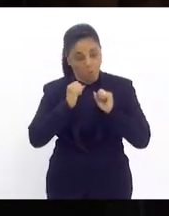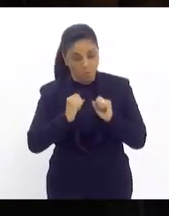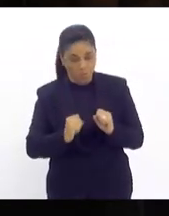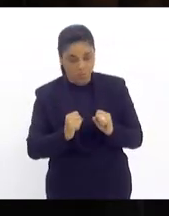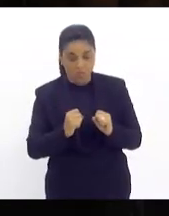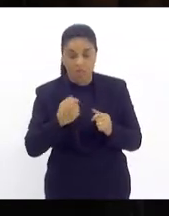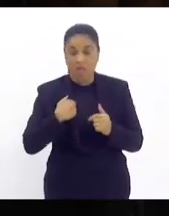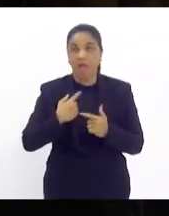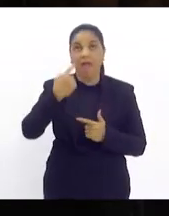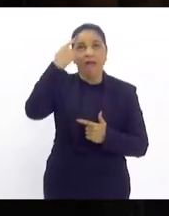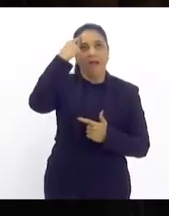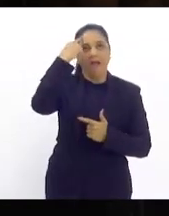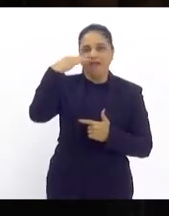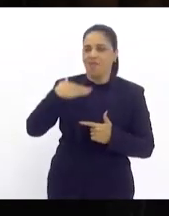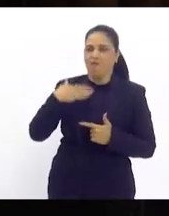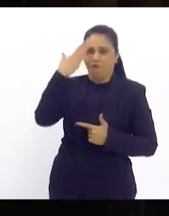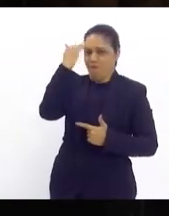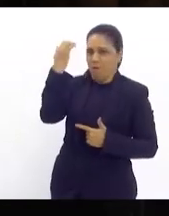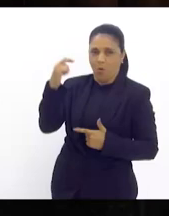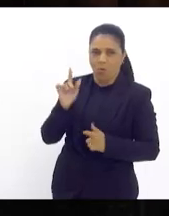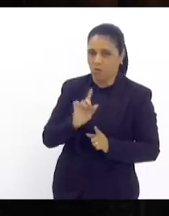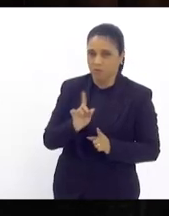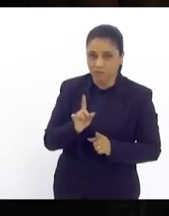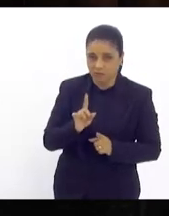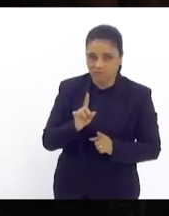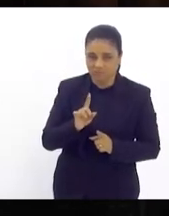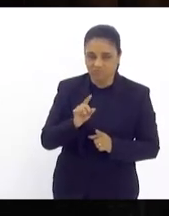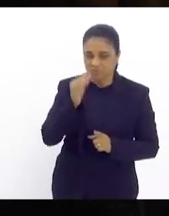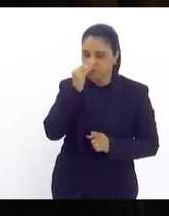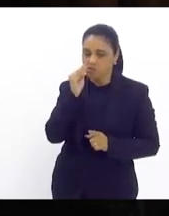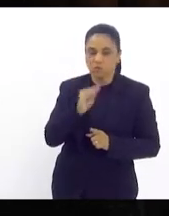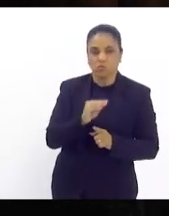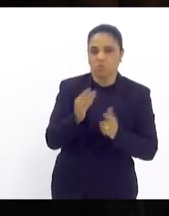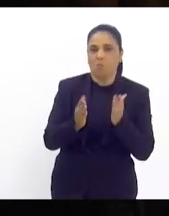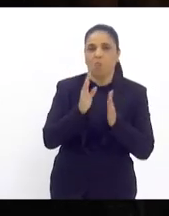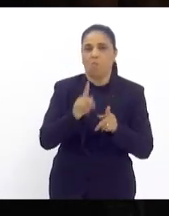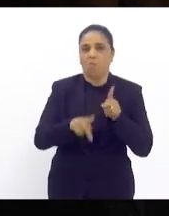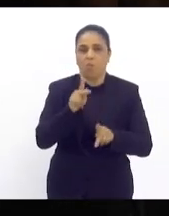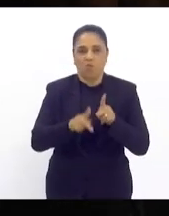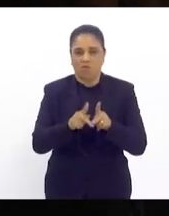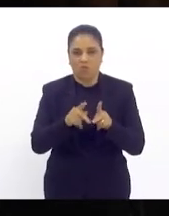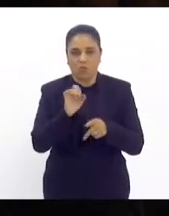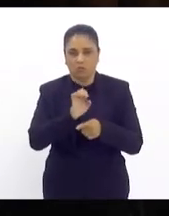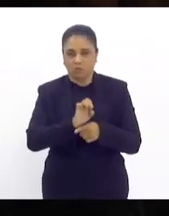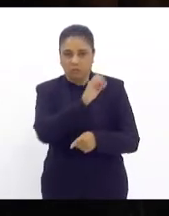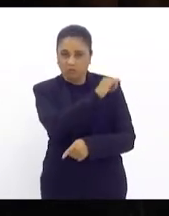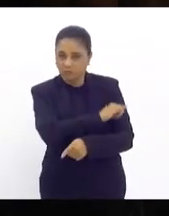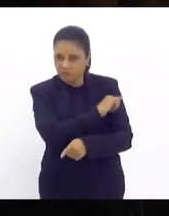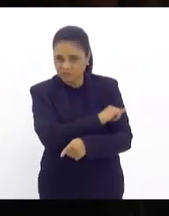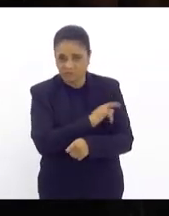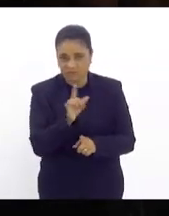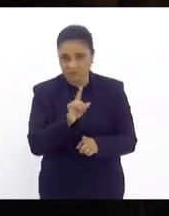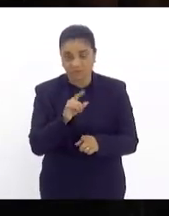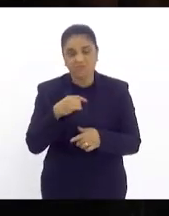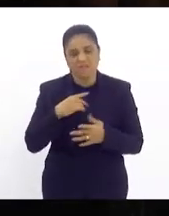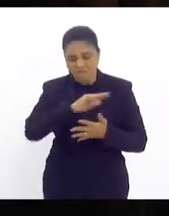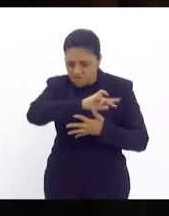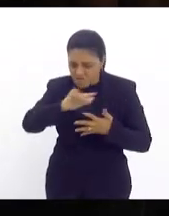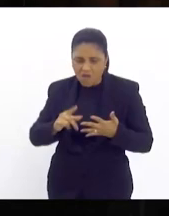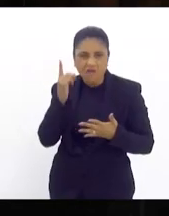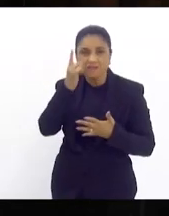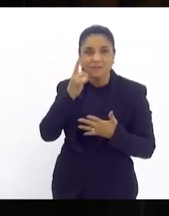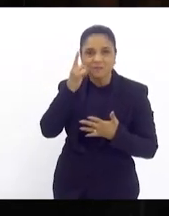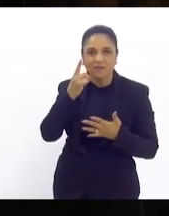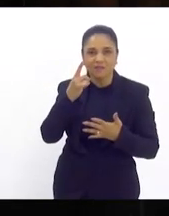a minha cabeça tal ponto que Ignore a realidade do povo do Estado do Rio de Janeiro porque tem muitos deputados aqui que são